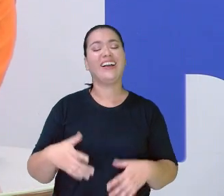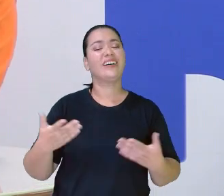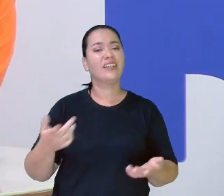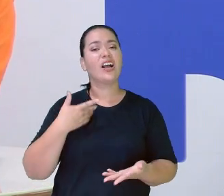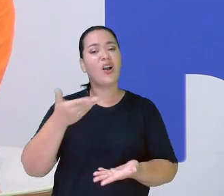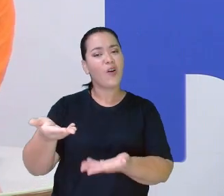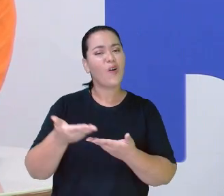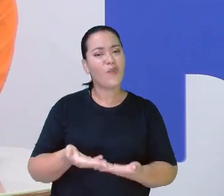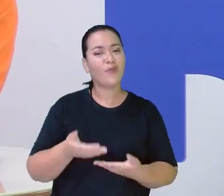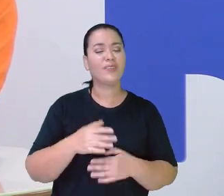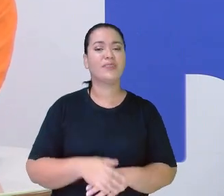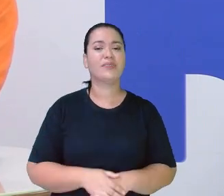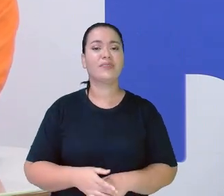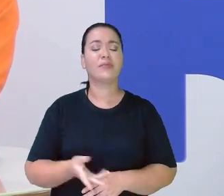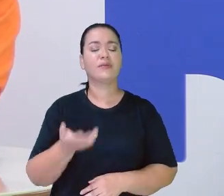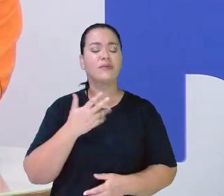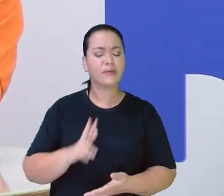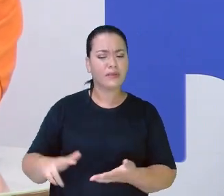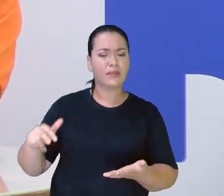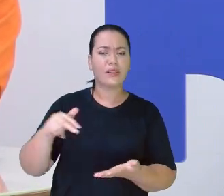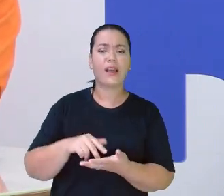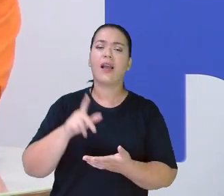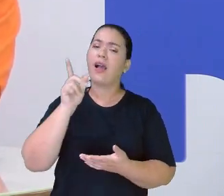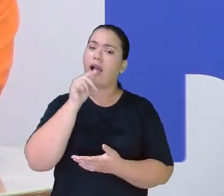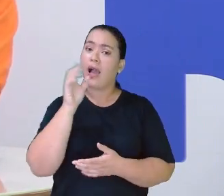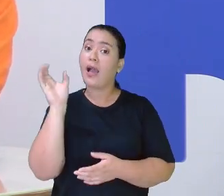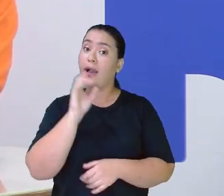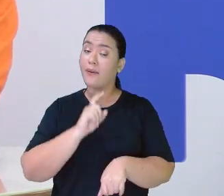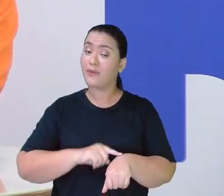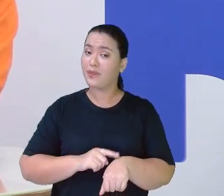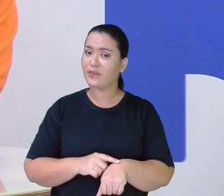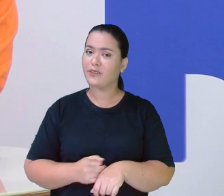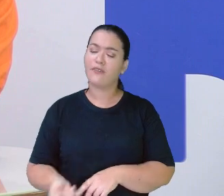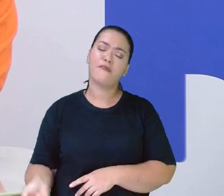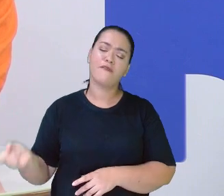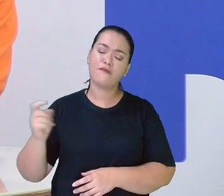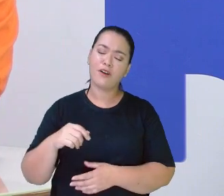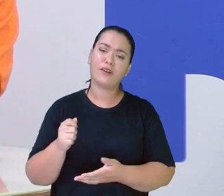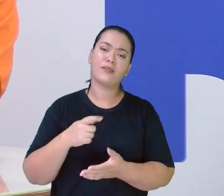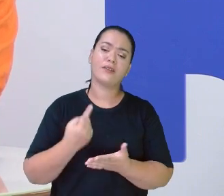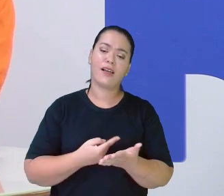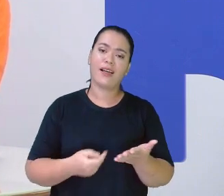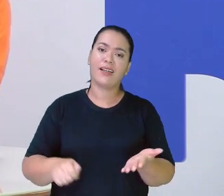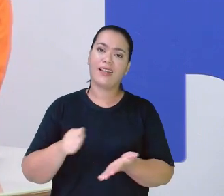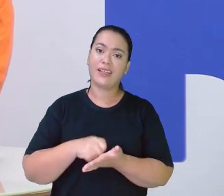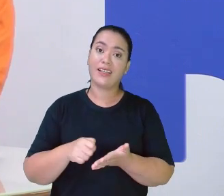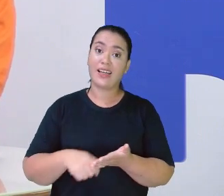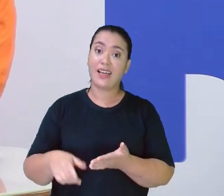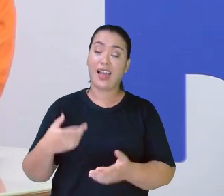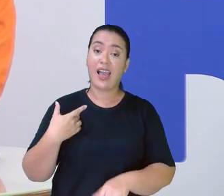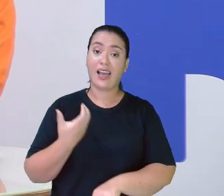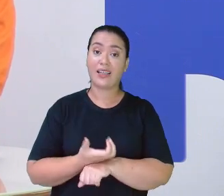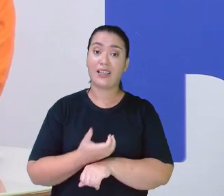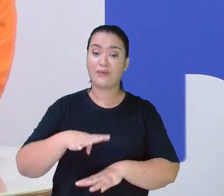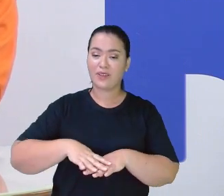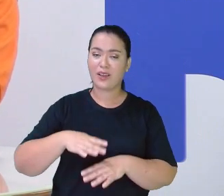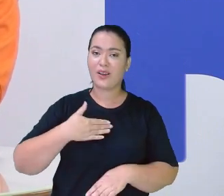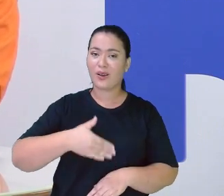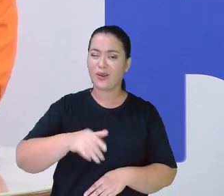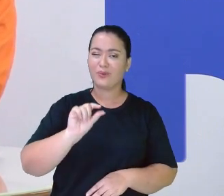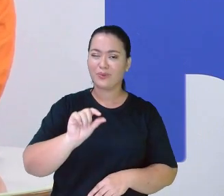te convidar. Levanta, toma uma aguinha rapidinho, pega teu caderno e o teu lápis, que a aula de matemática vai começar daqui a